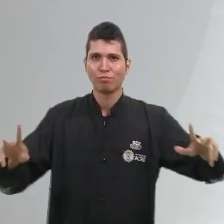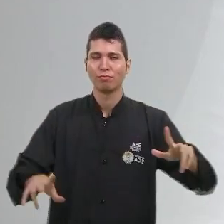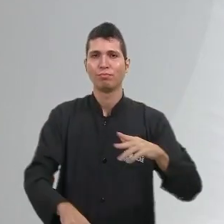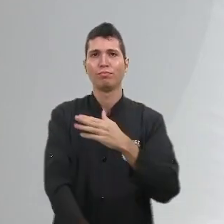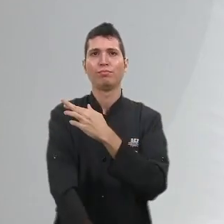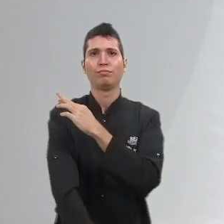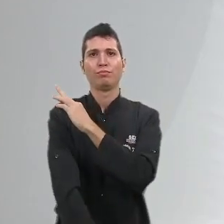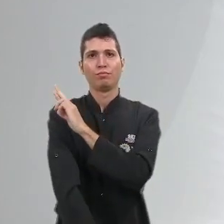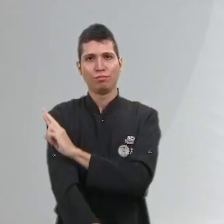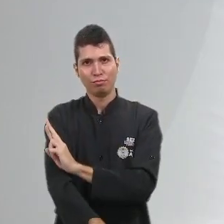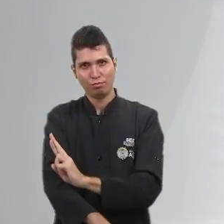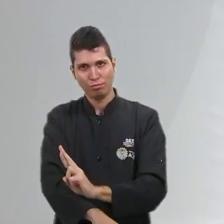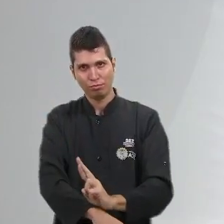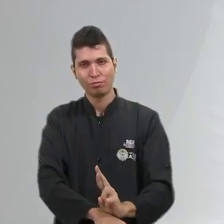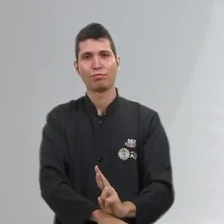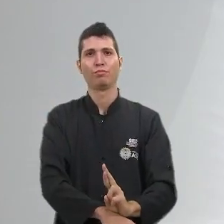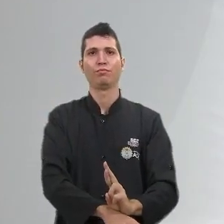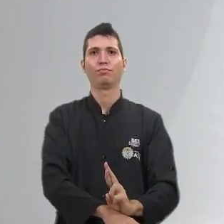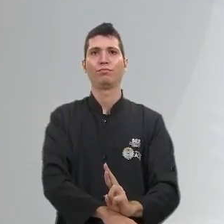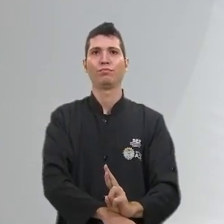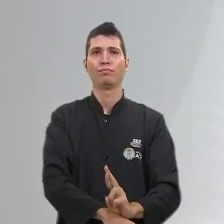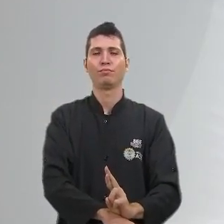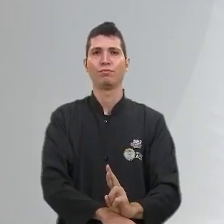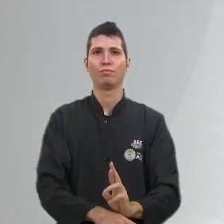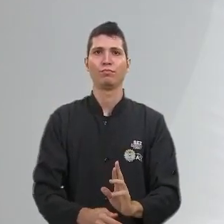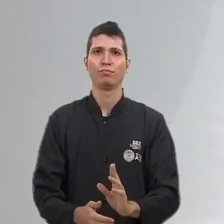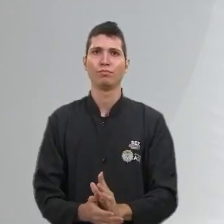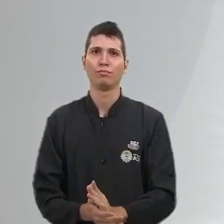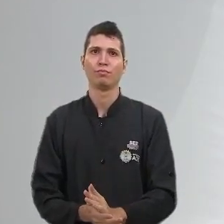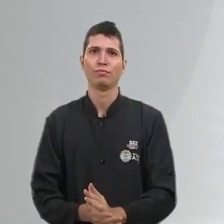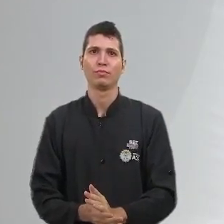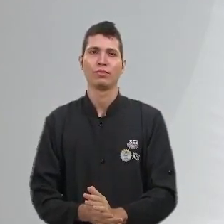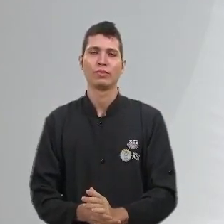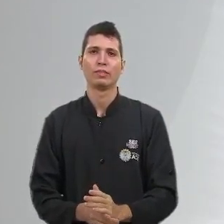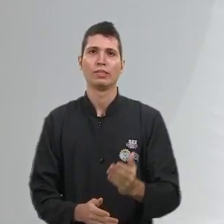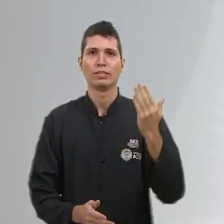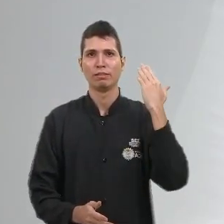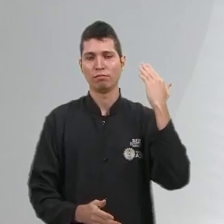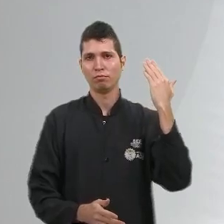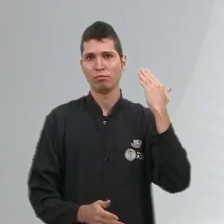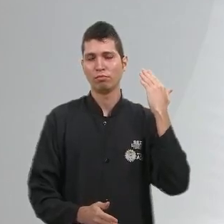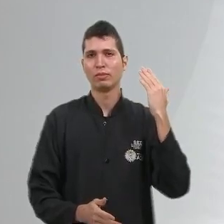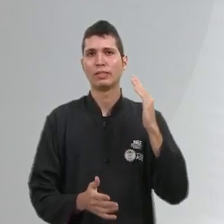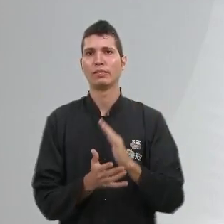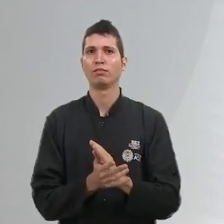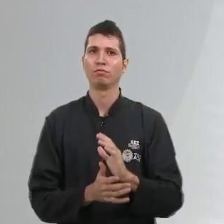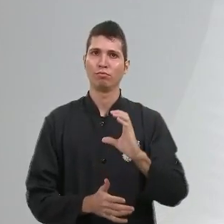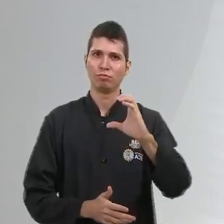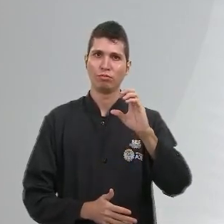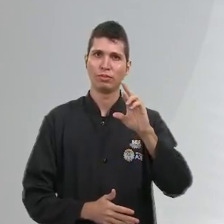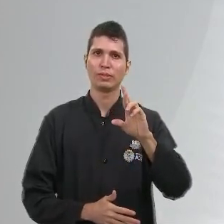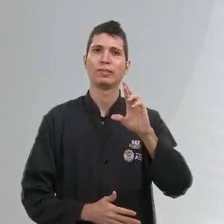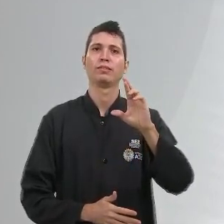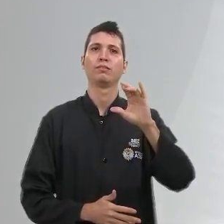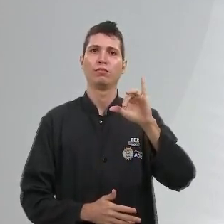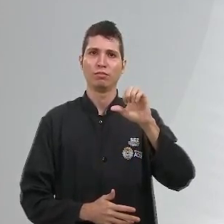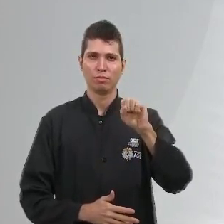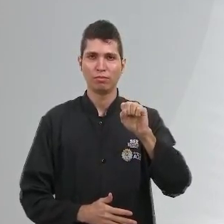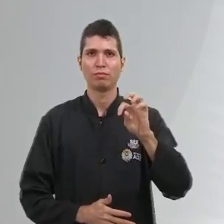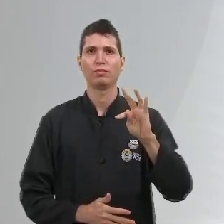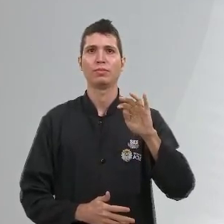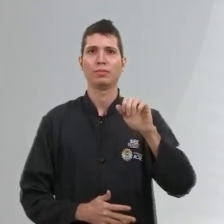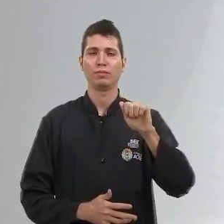No primeiro momento, nós tivemos os cristãos aí, né? E a invasão romana, que trouxe o latim